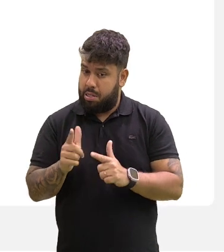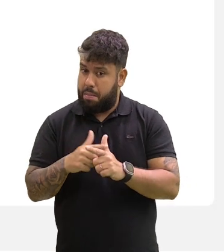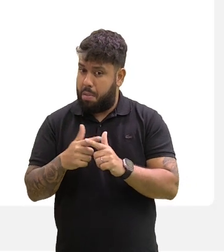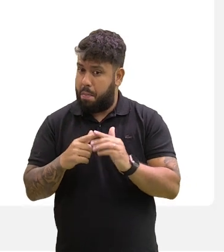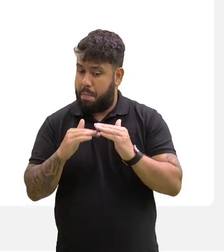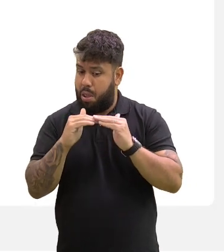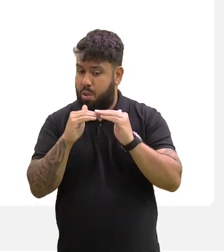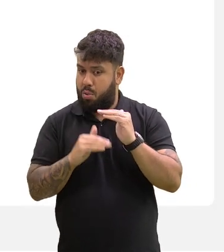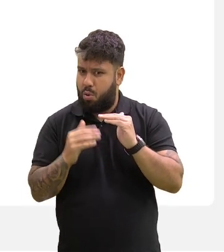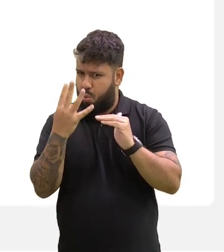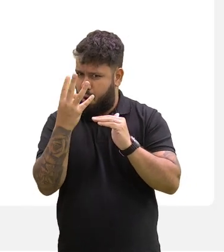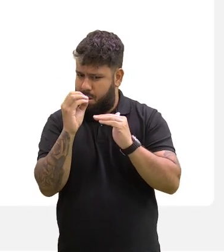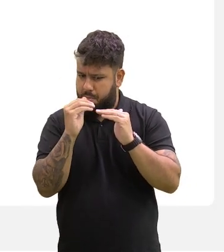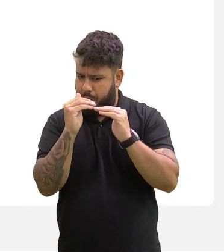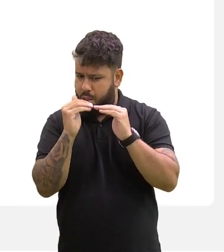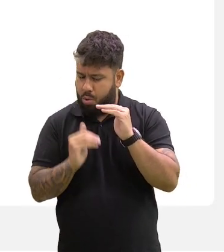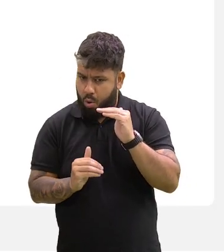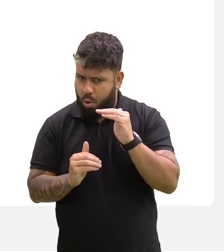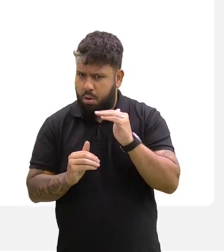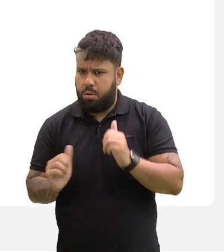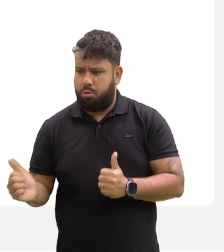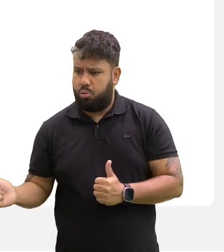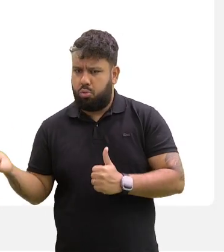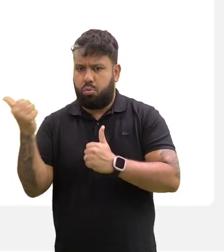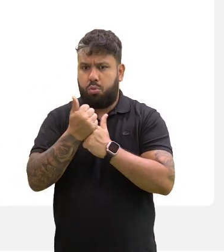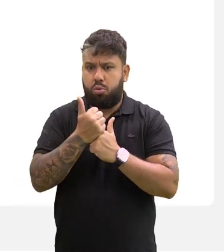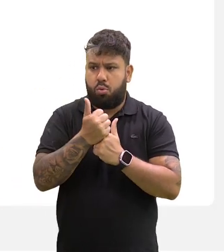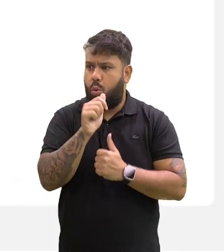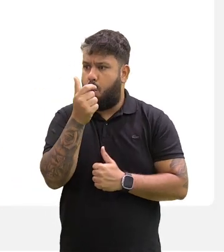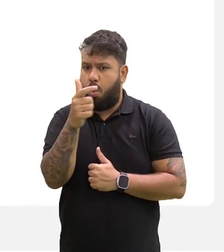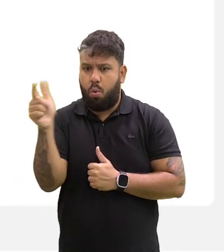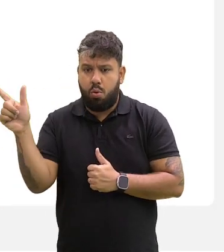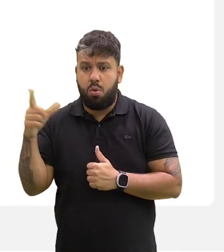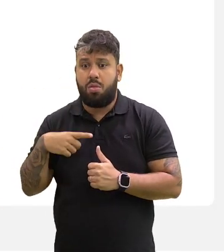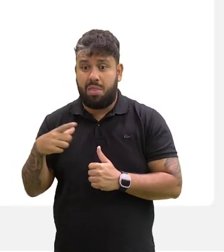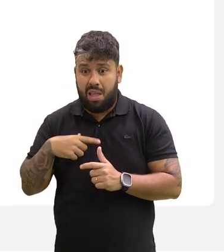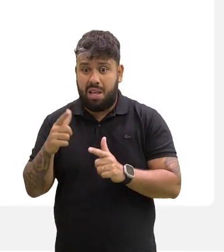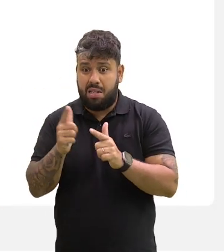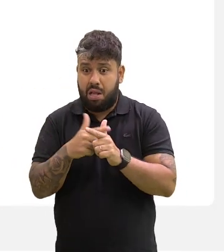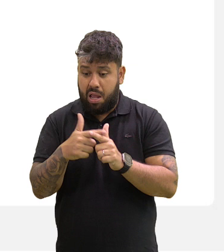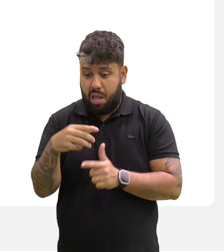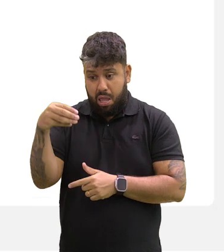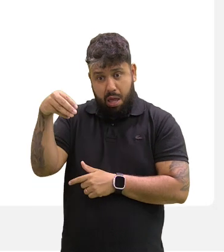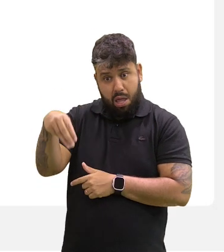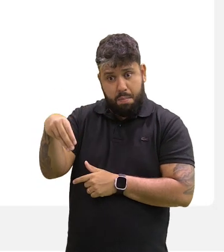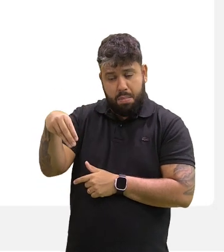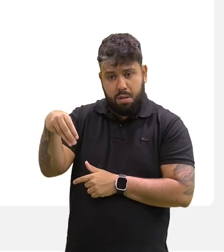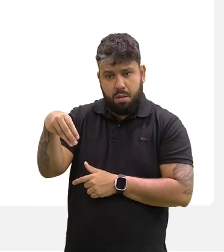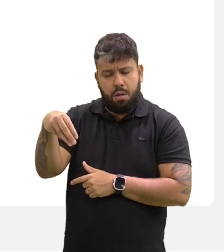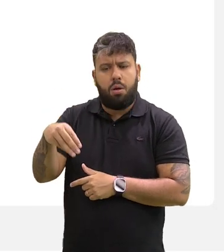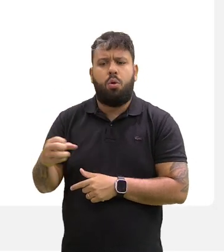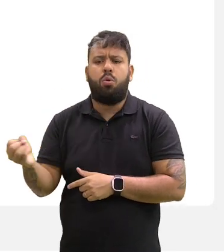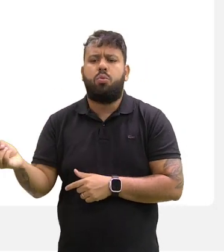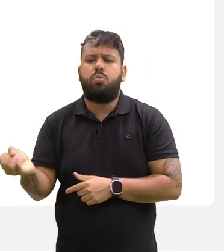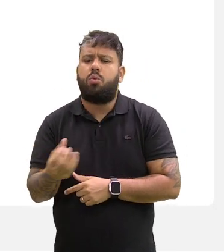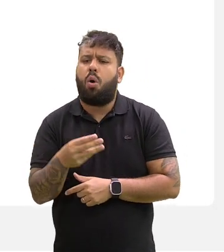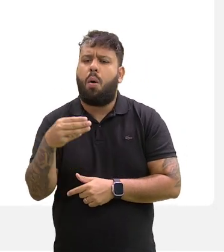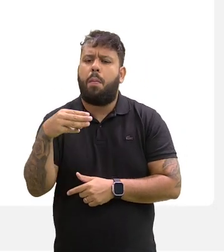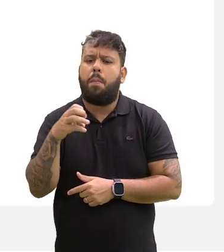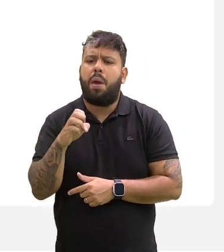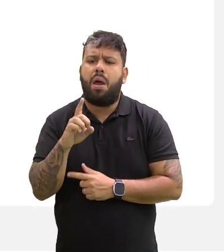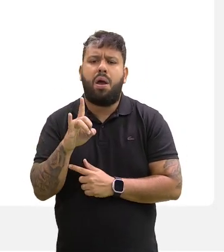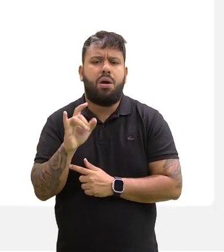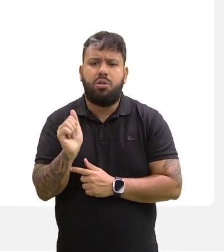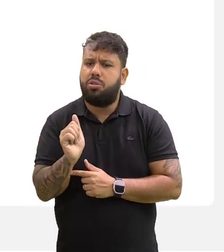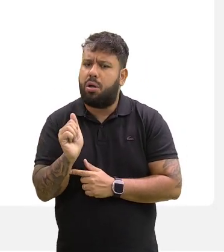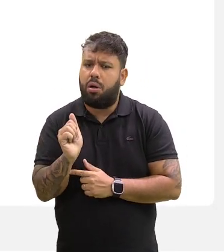do que 40, forem substituídos por jogadores cuja numeração de calçado é M, a nova média dos números